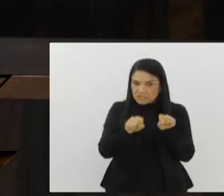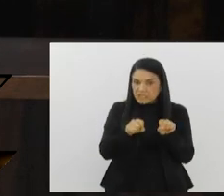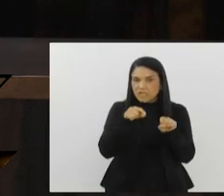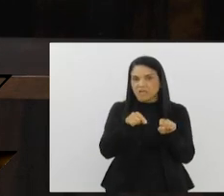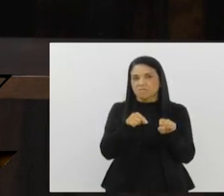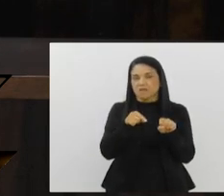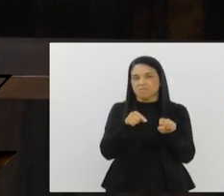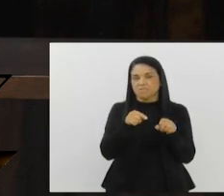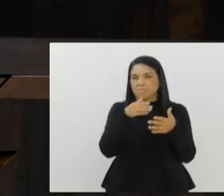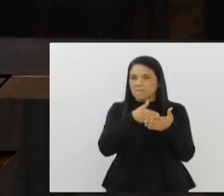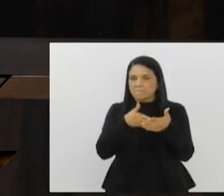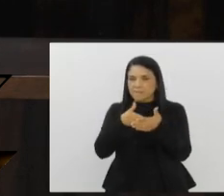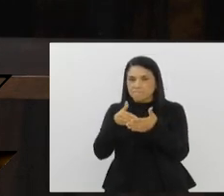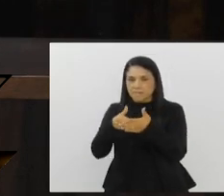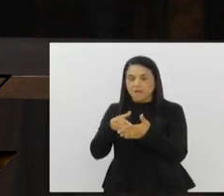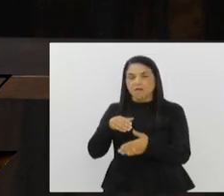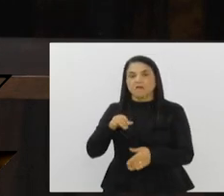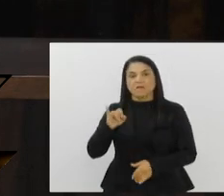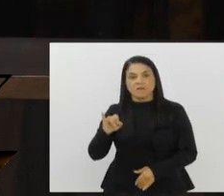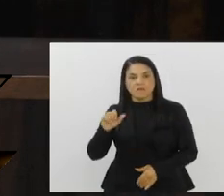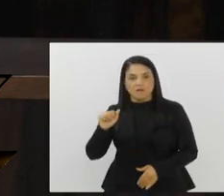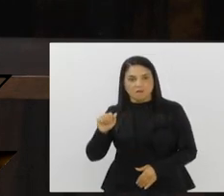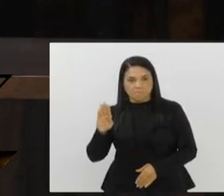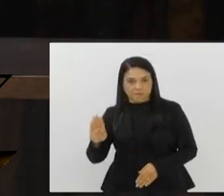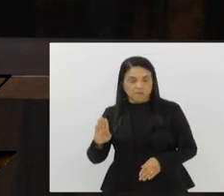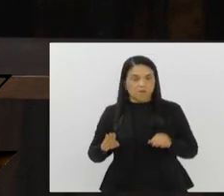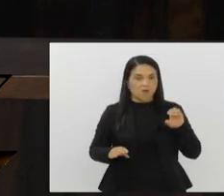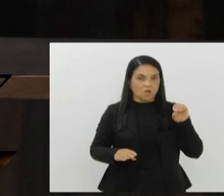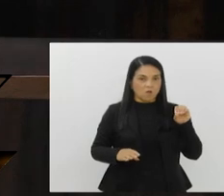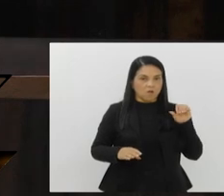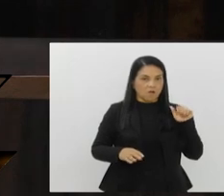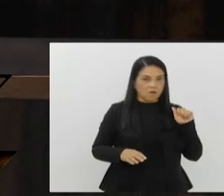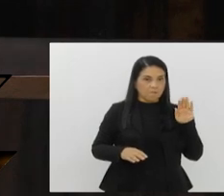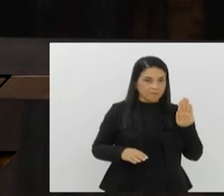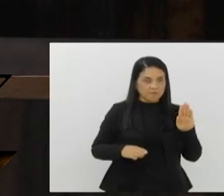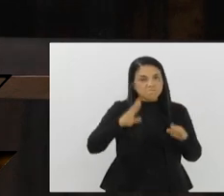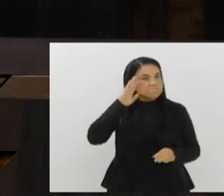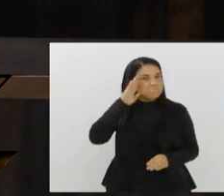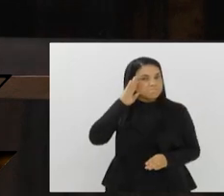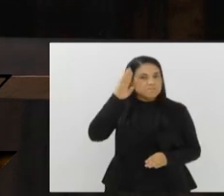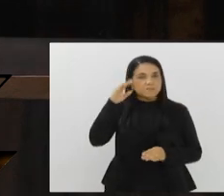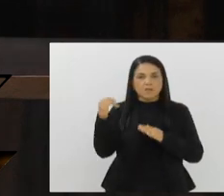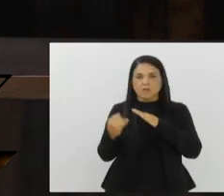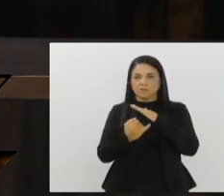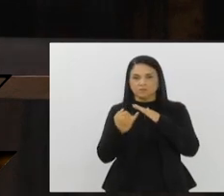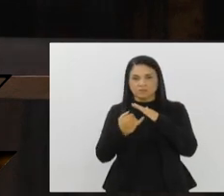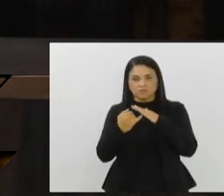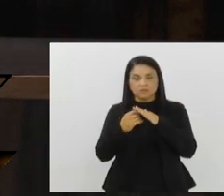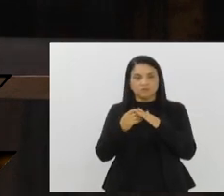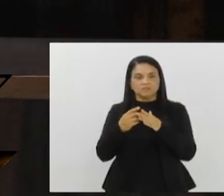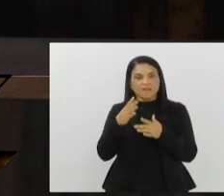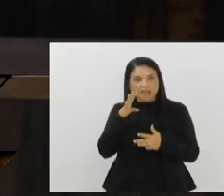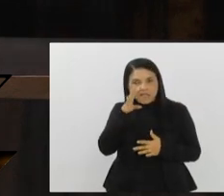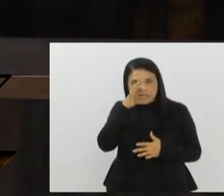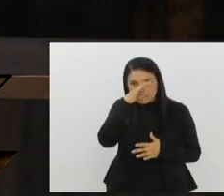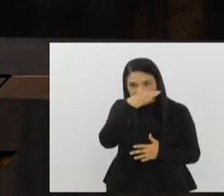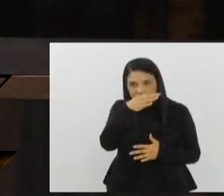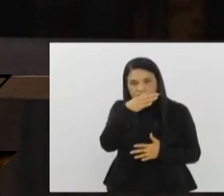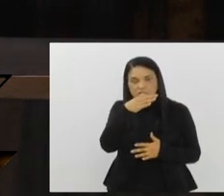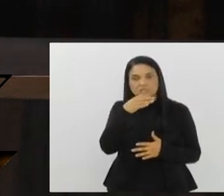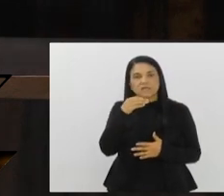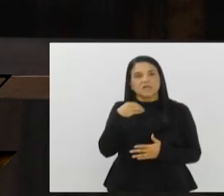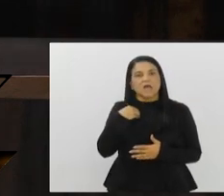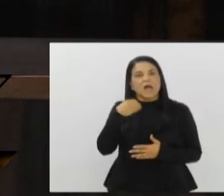iab e a OAB também foram peça fundamental para resistir contra a tentativa de